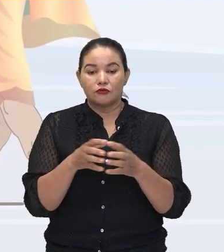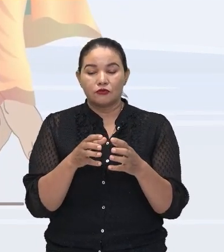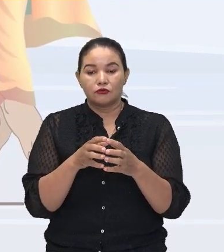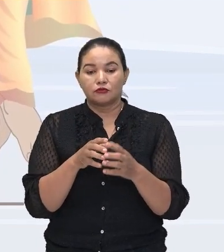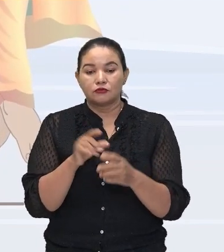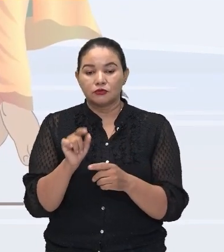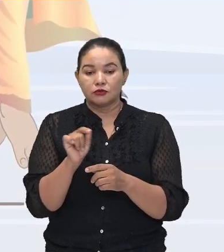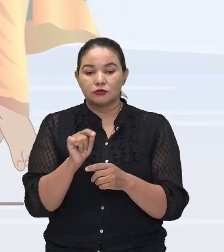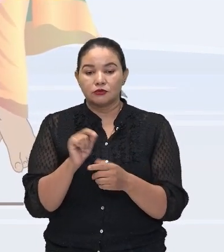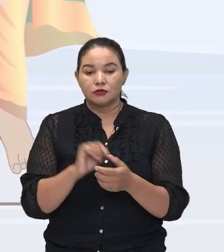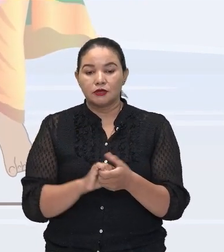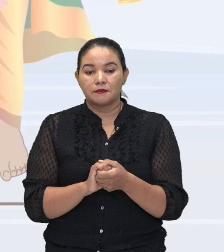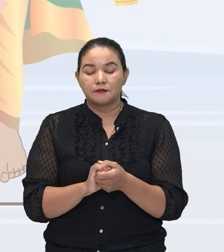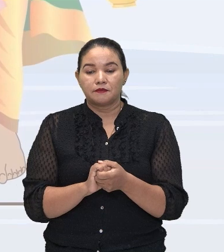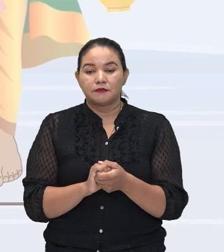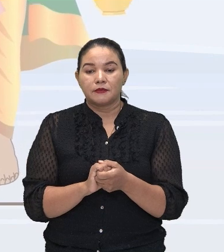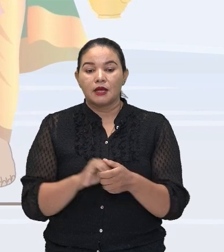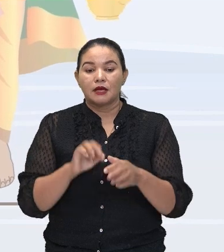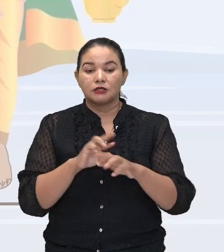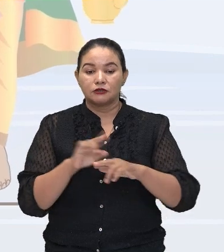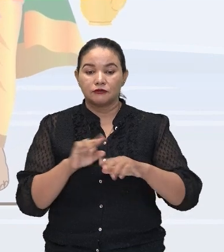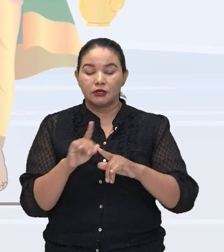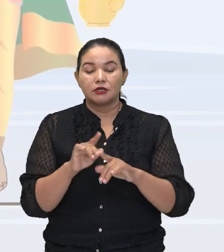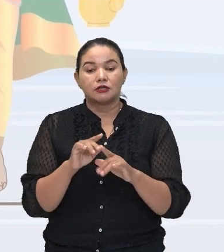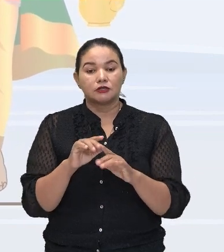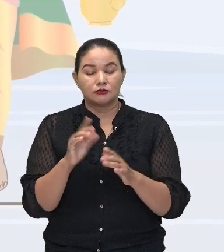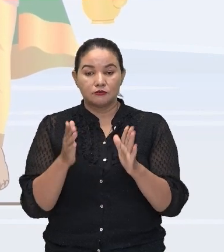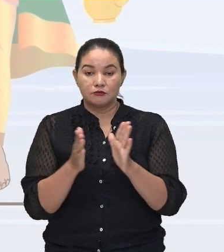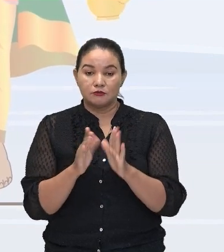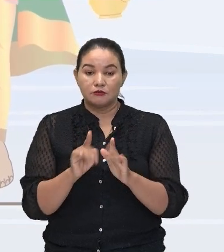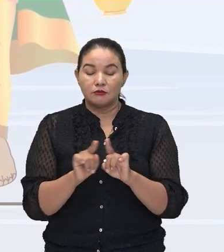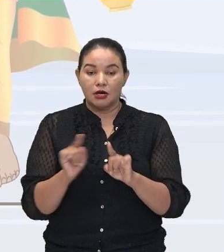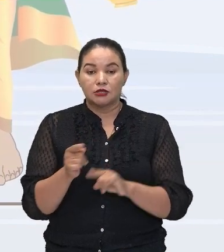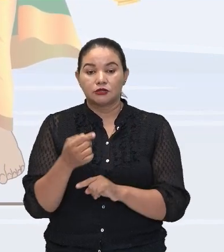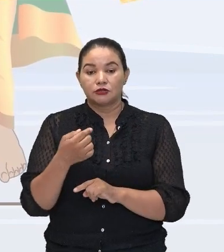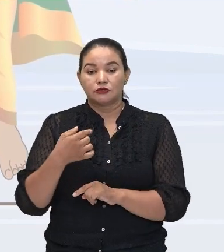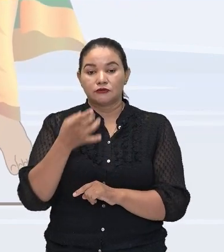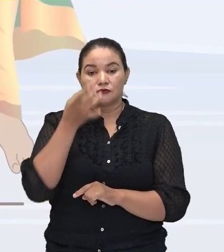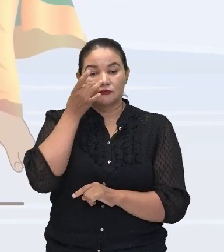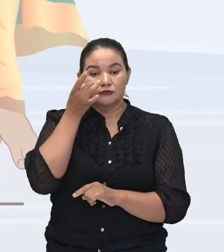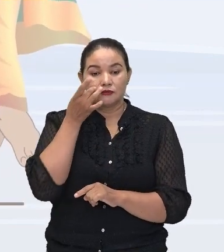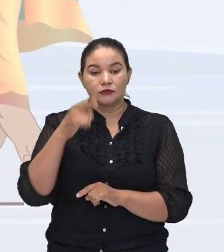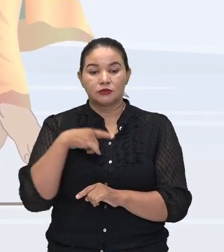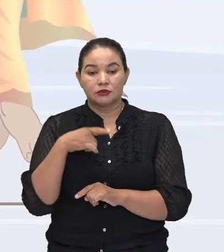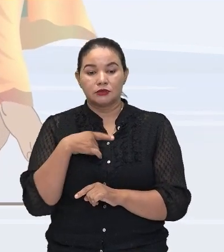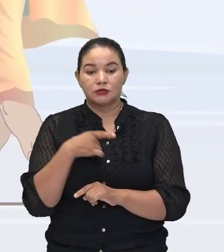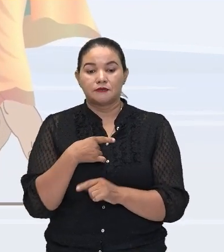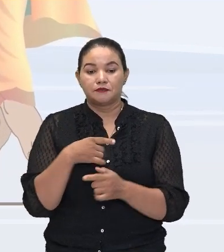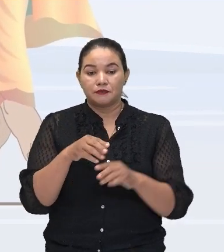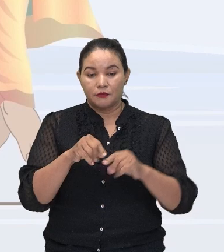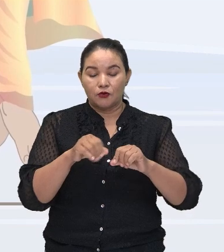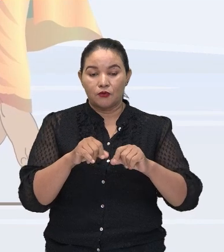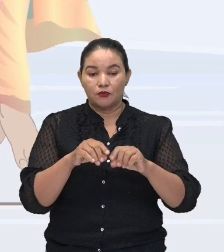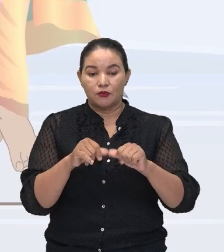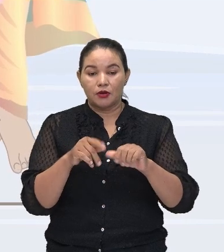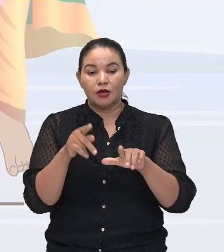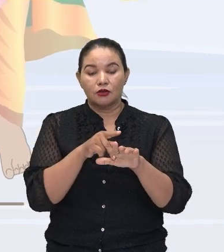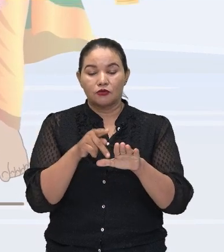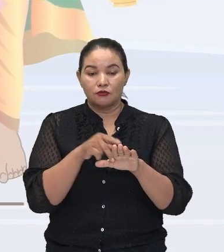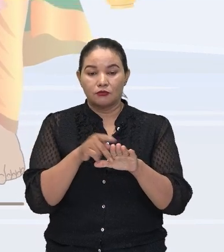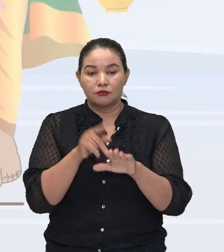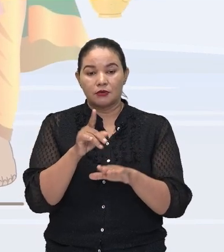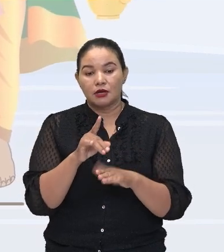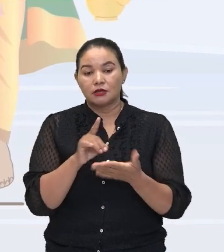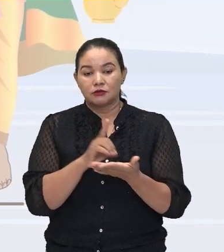casta, mas que também está presente na sociedade indiana, que são as poeiras dos pés de Brahma, que são